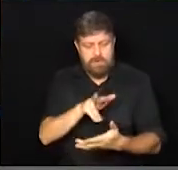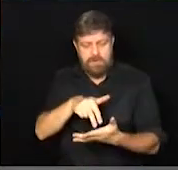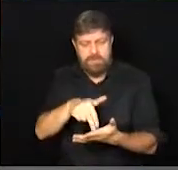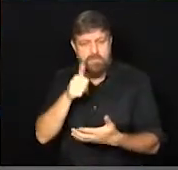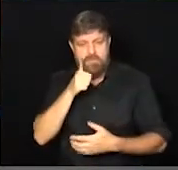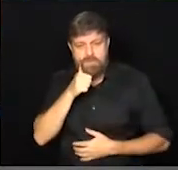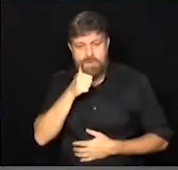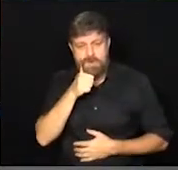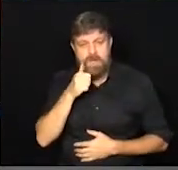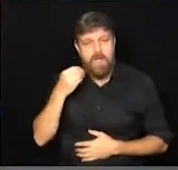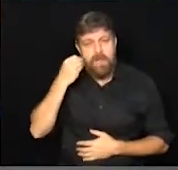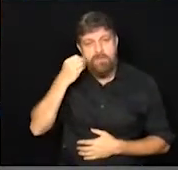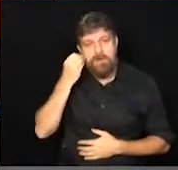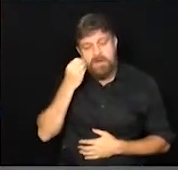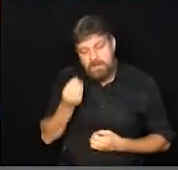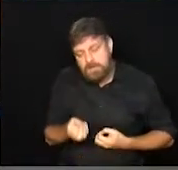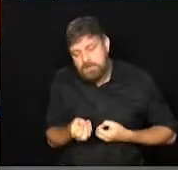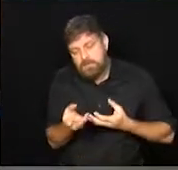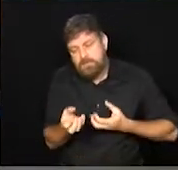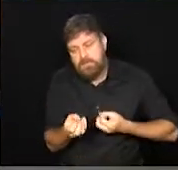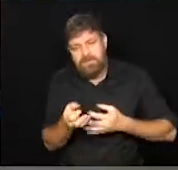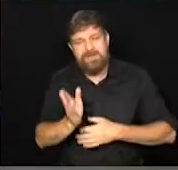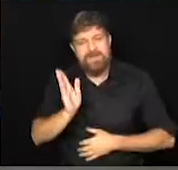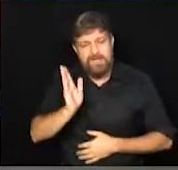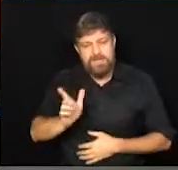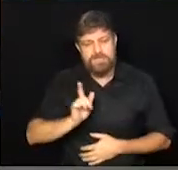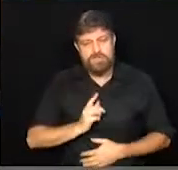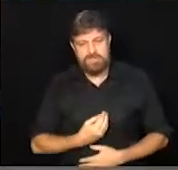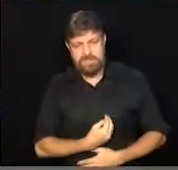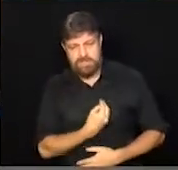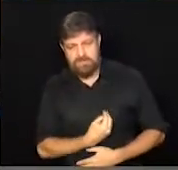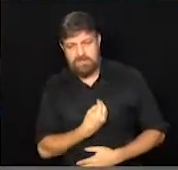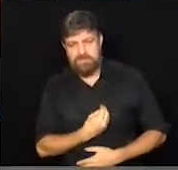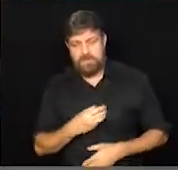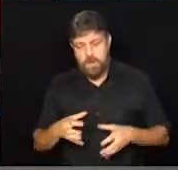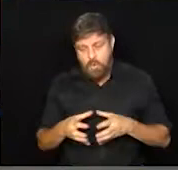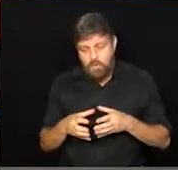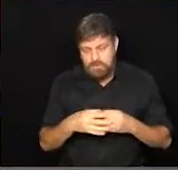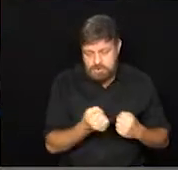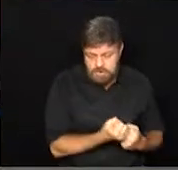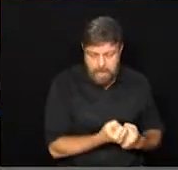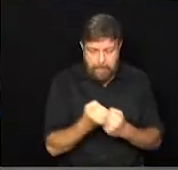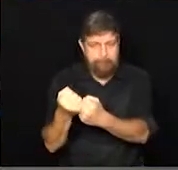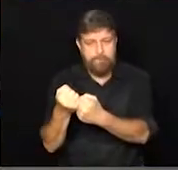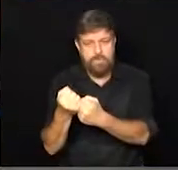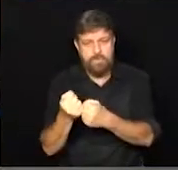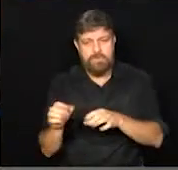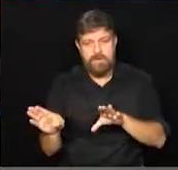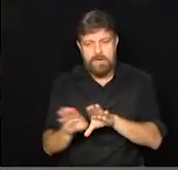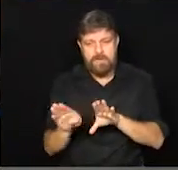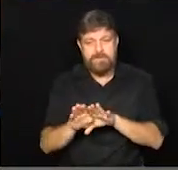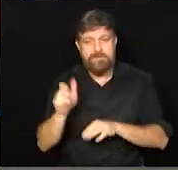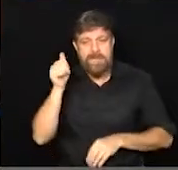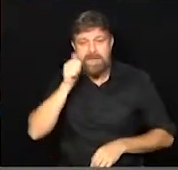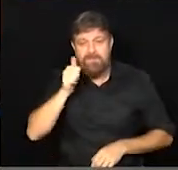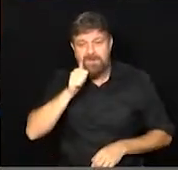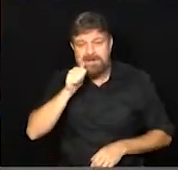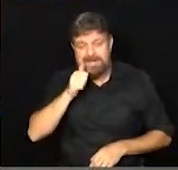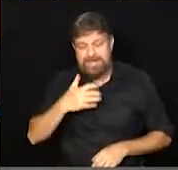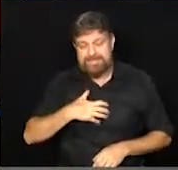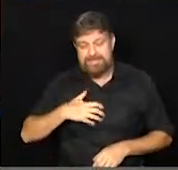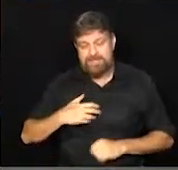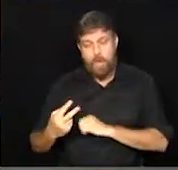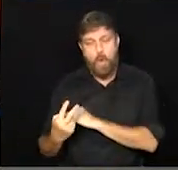mulheres que já viviam no seu cotidiano redes de apoio, fortalecimento e cuidado das mulheres. Porque essa é